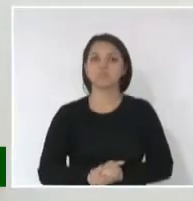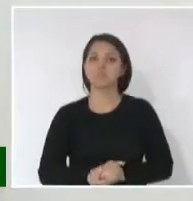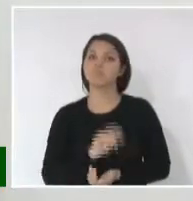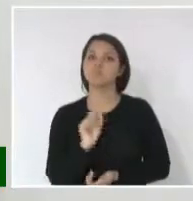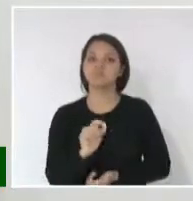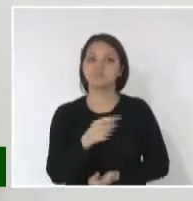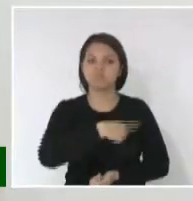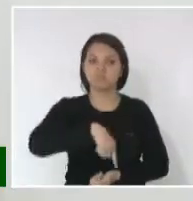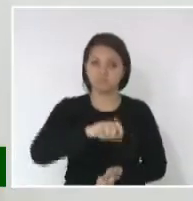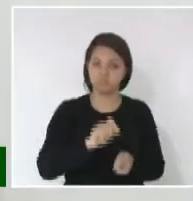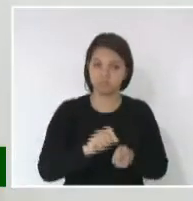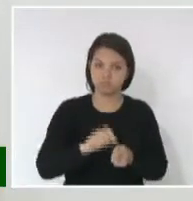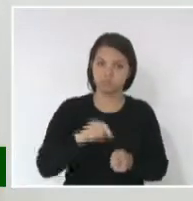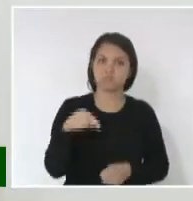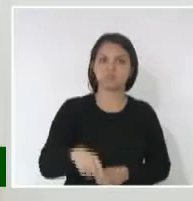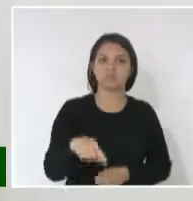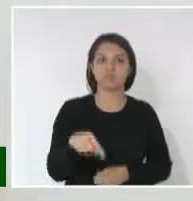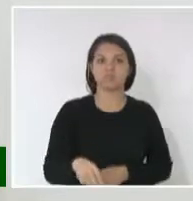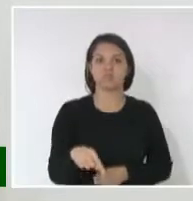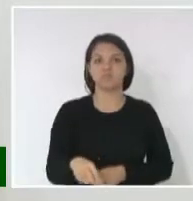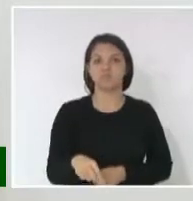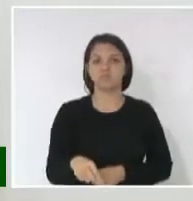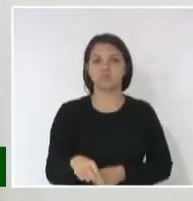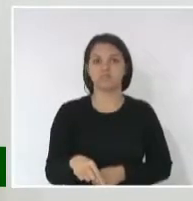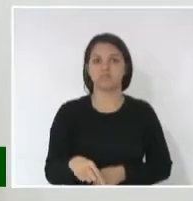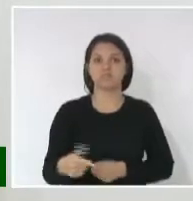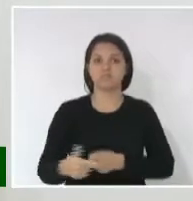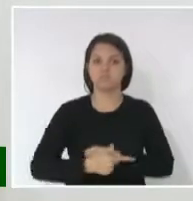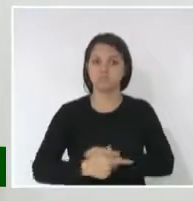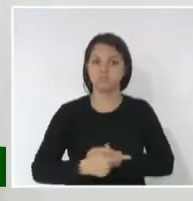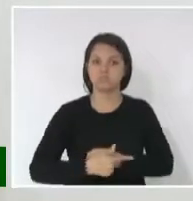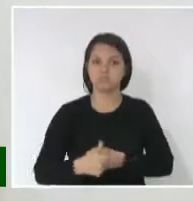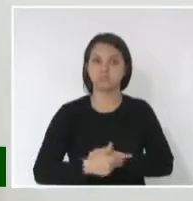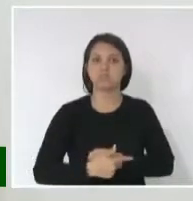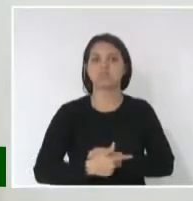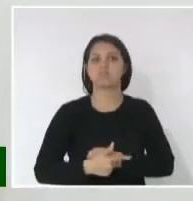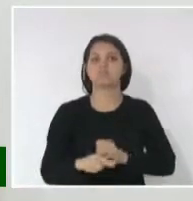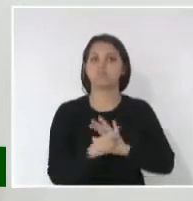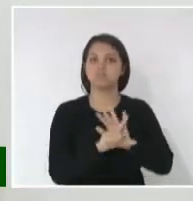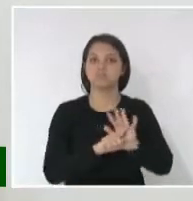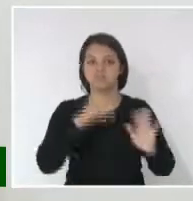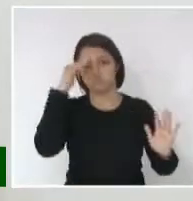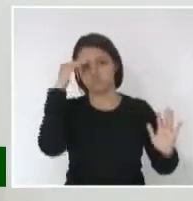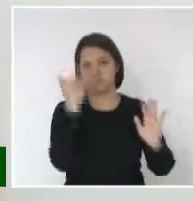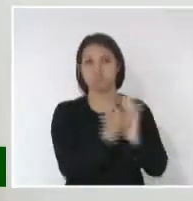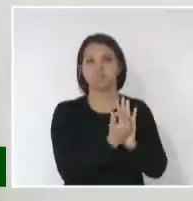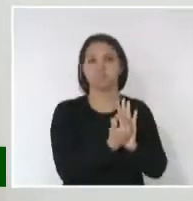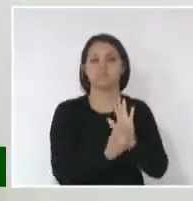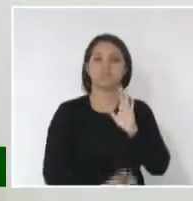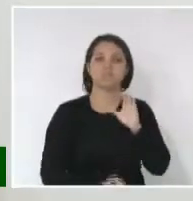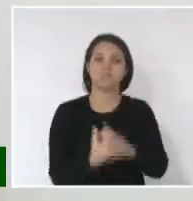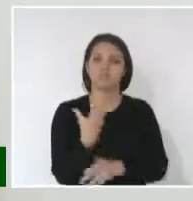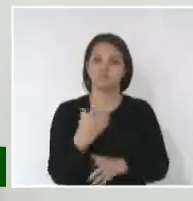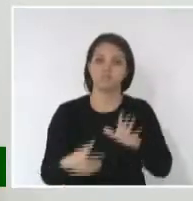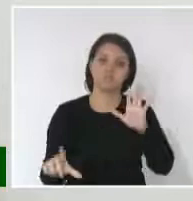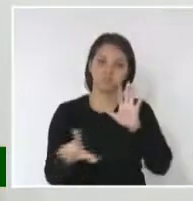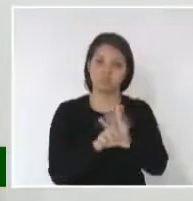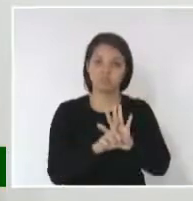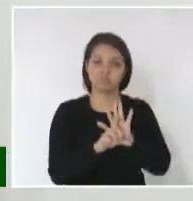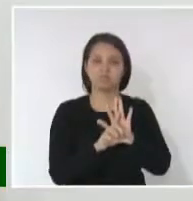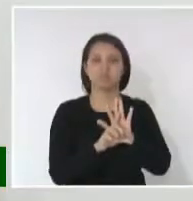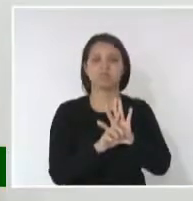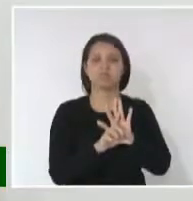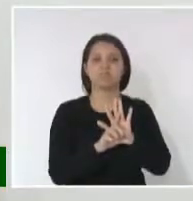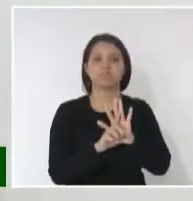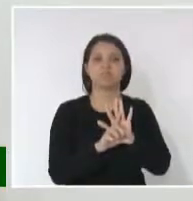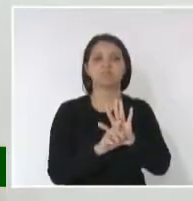gente faz aqui, do nosso papel de legislar. O que é legislar?